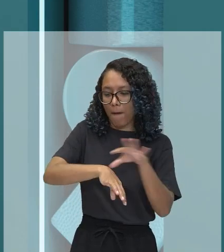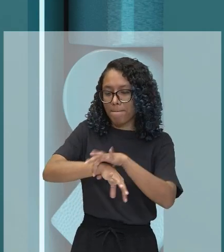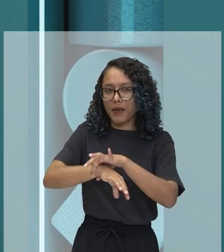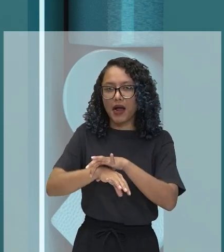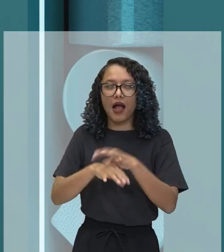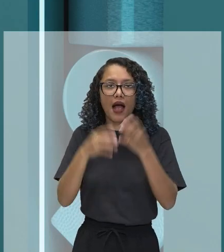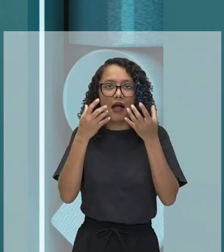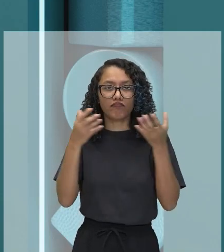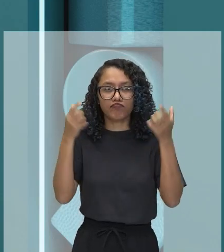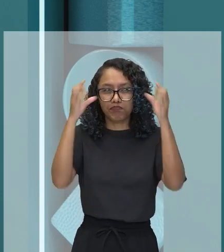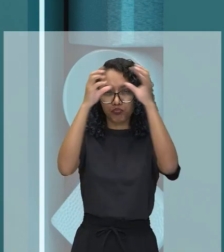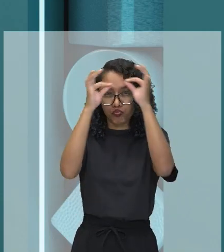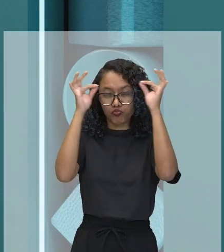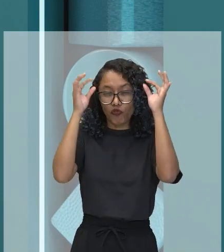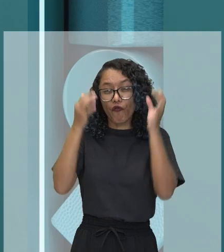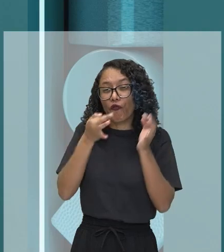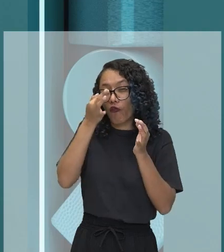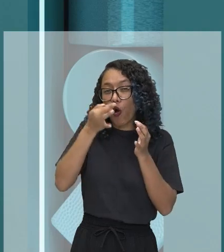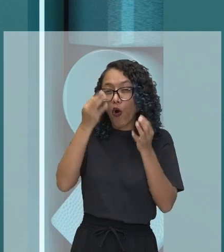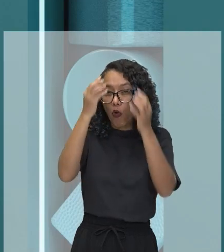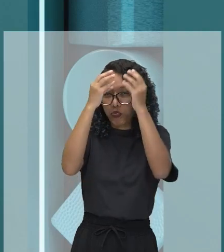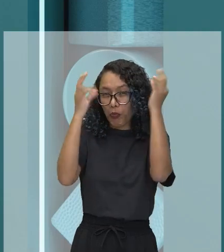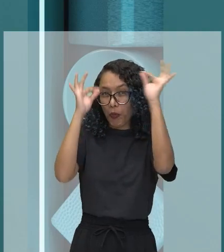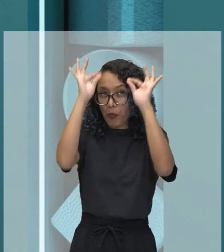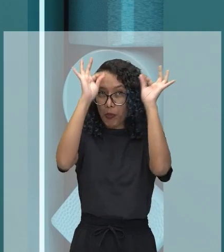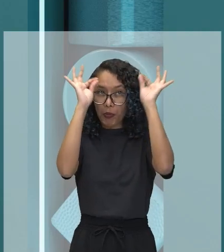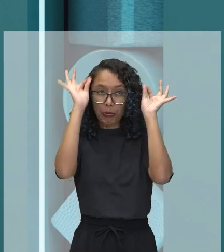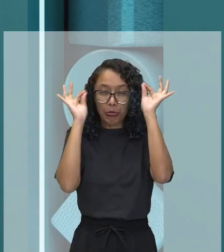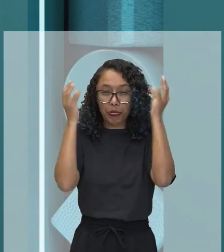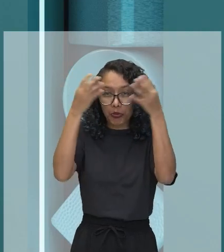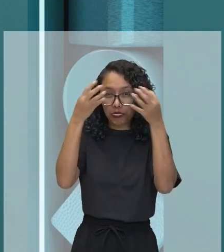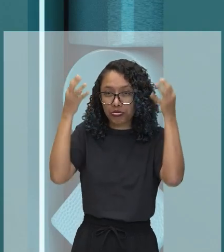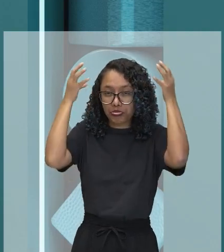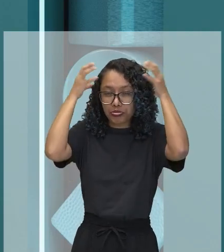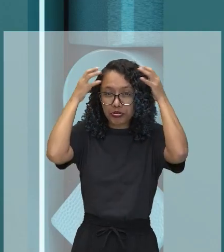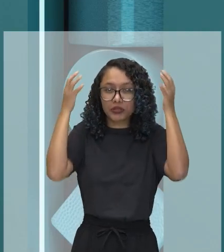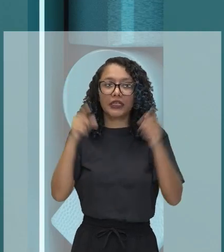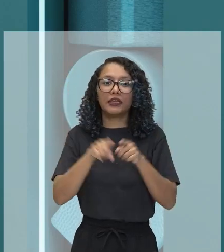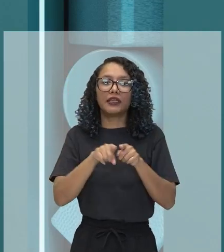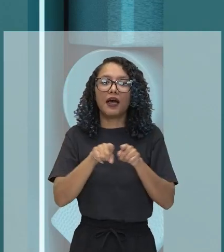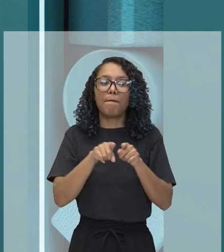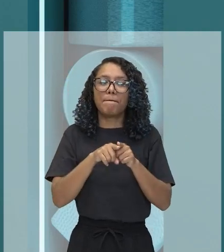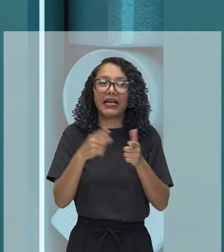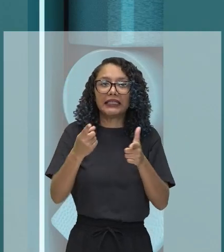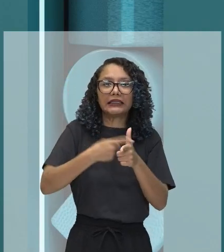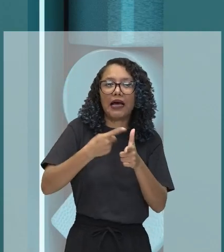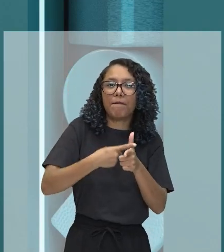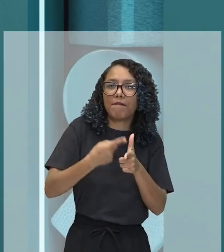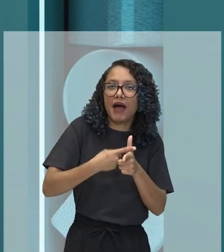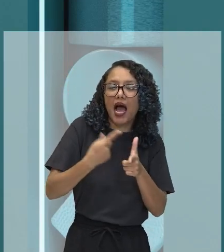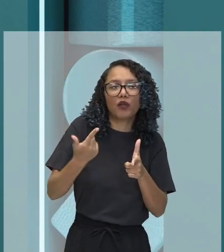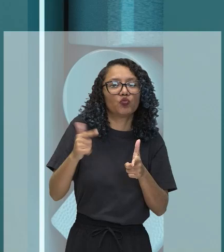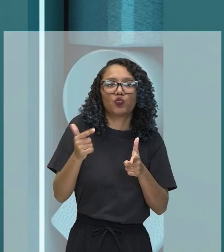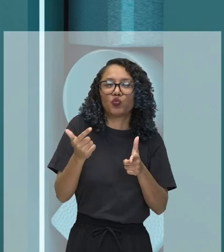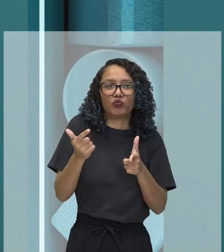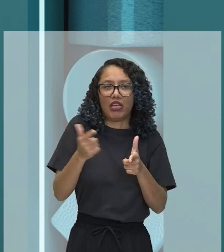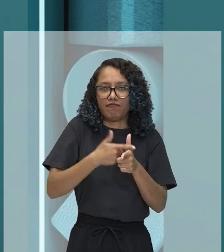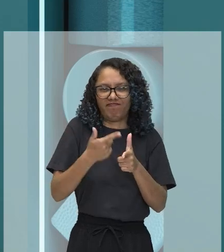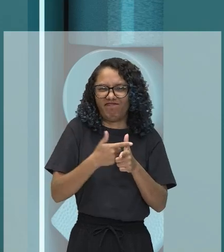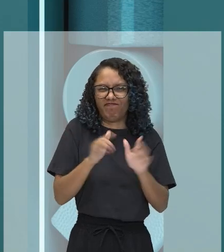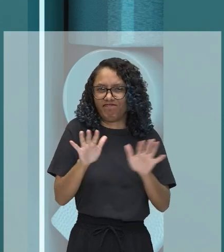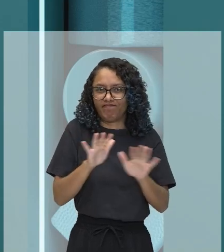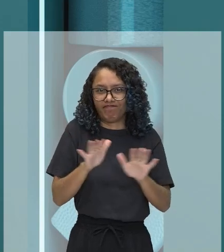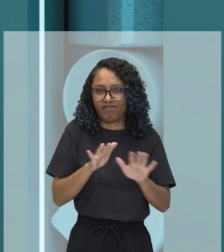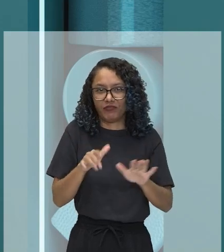com flores. Também não usam calçados, como vocês viram, para dançar. Geralmente